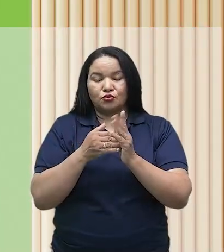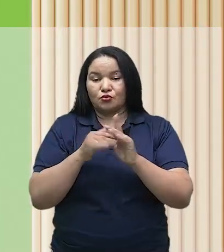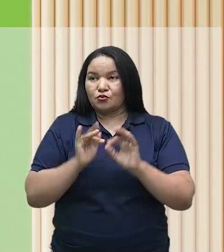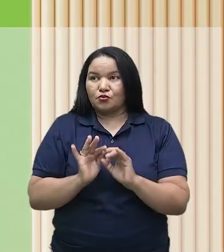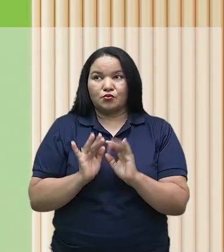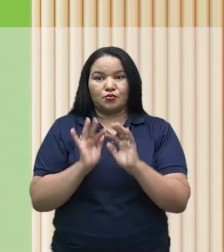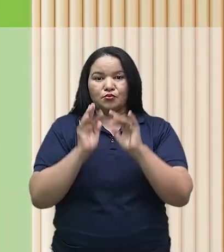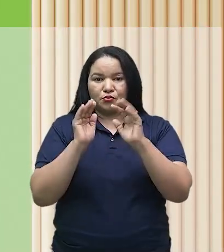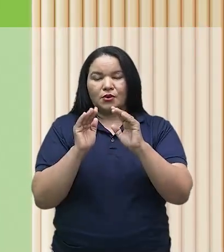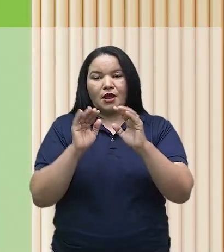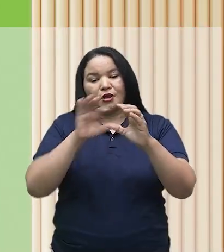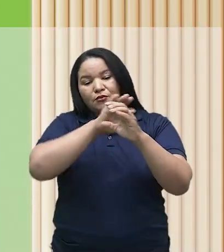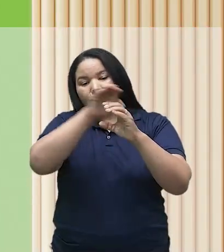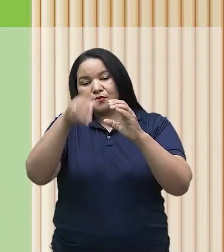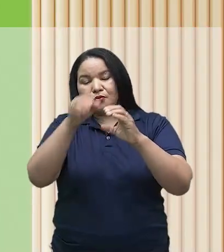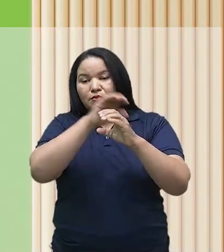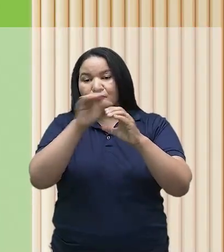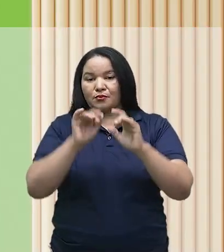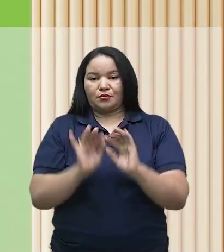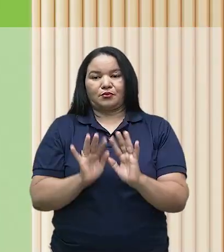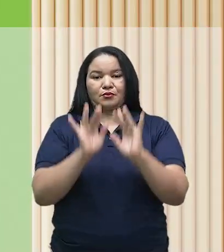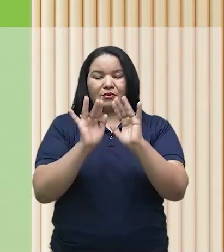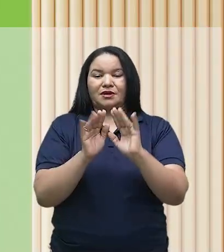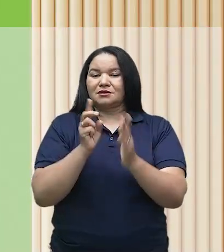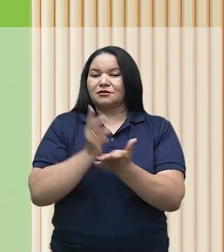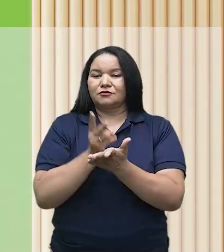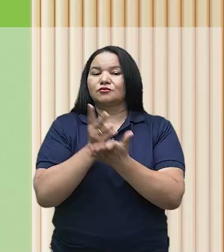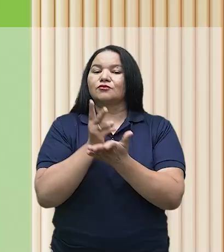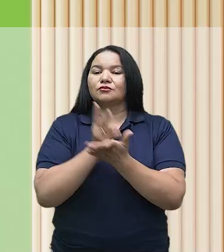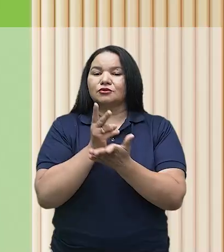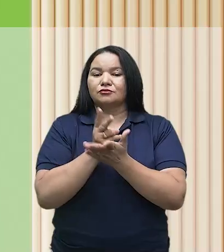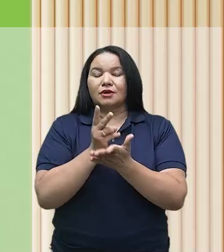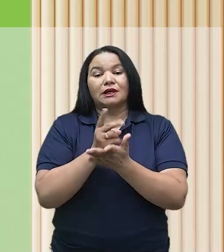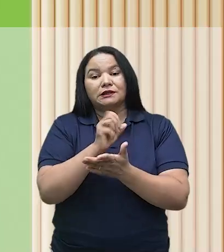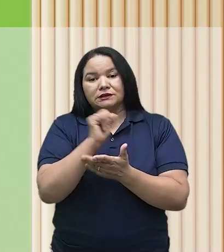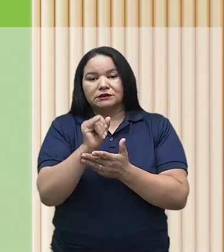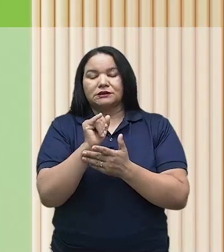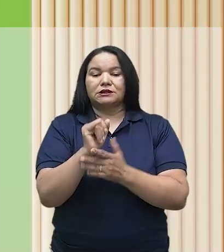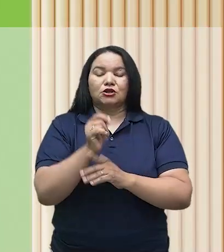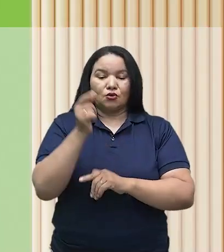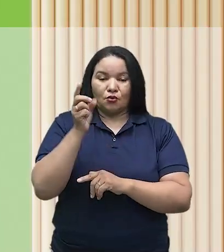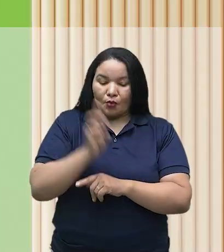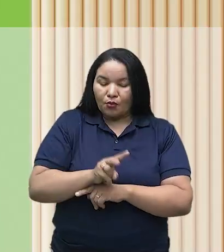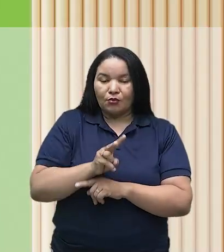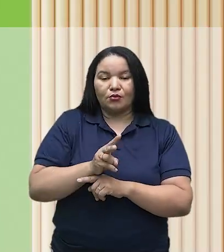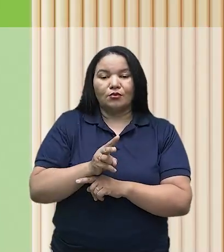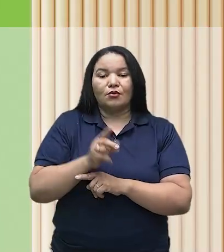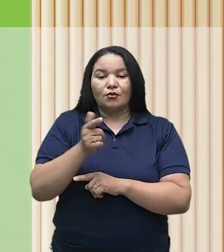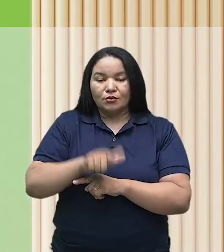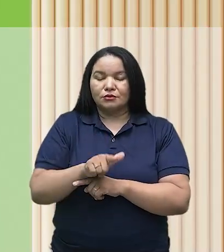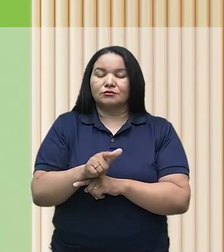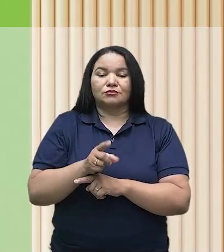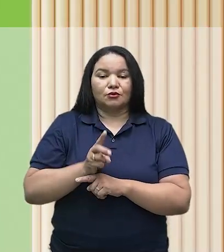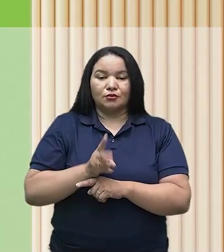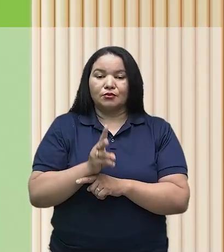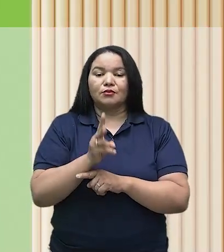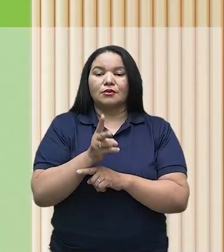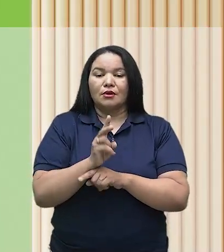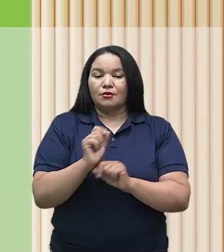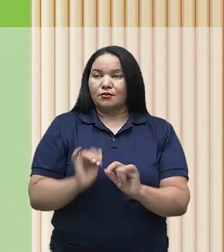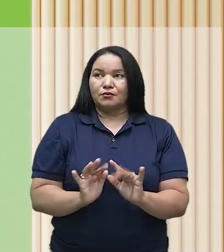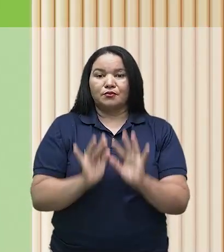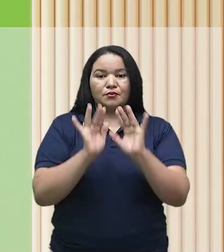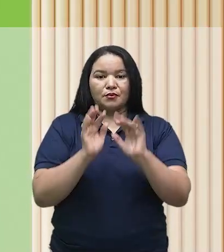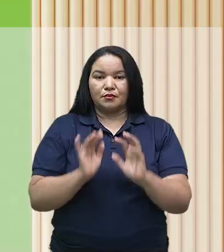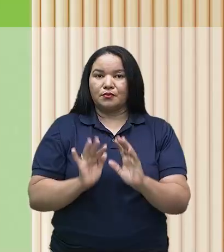ele ainda vai perdurar por alguns anos. E se a gente intensificar ou continuar jogando mais desses gases, esses efeitos que já são percebidos